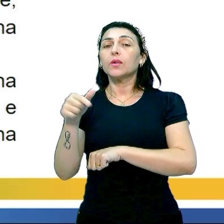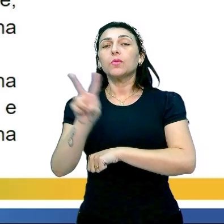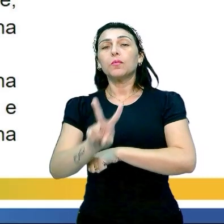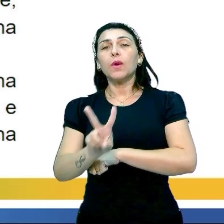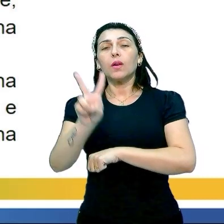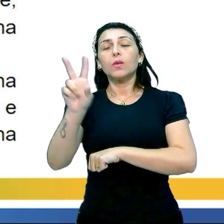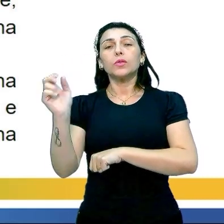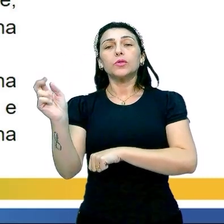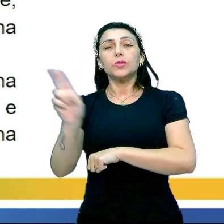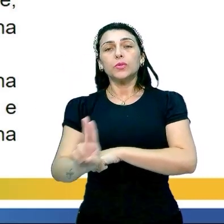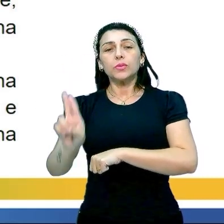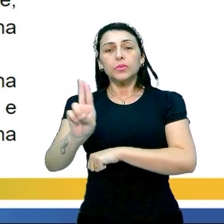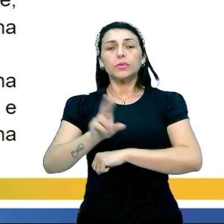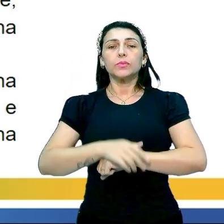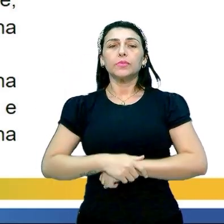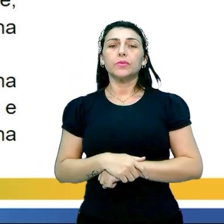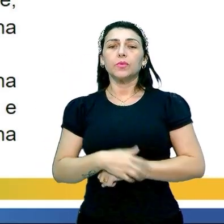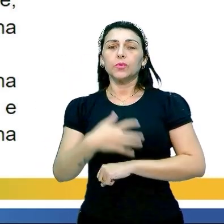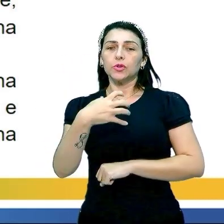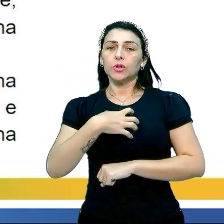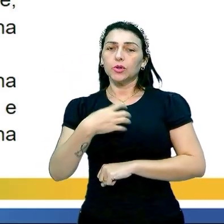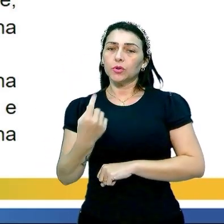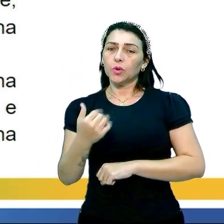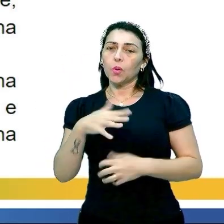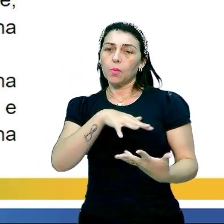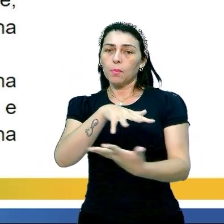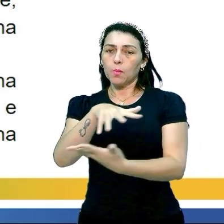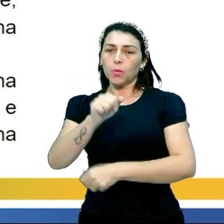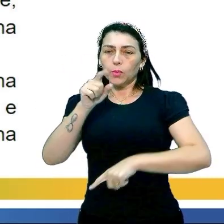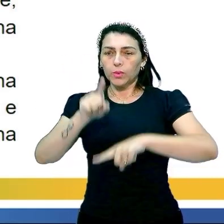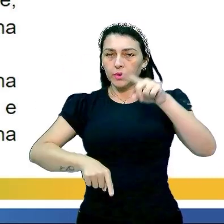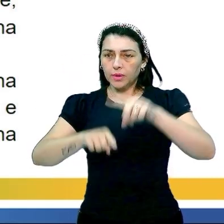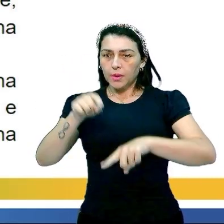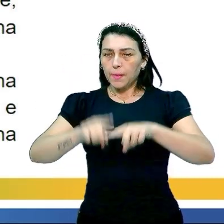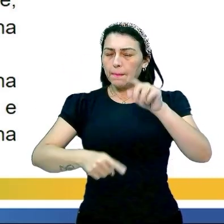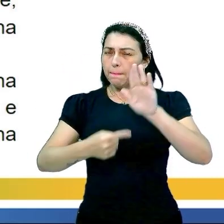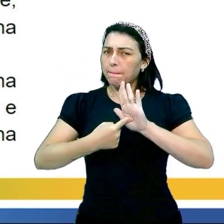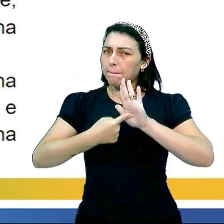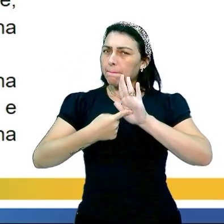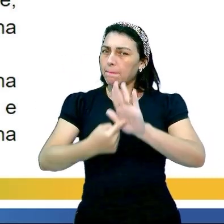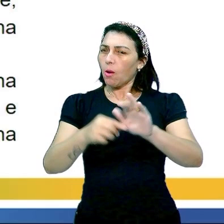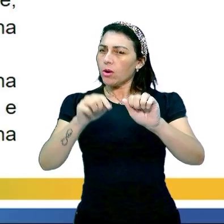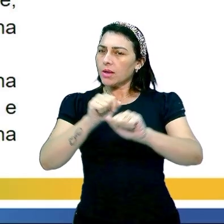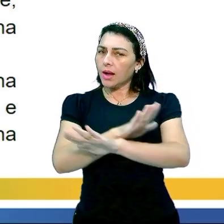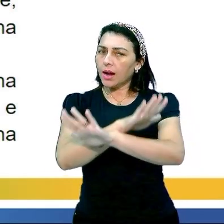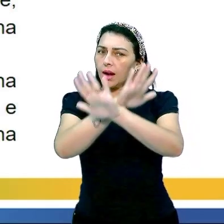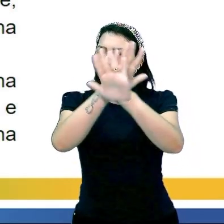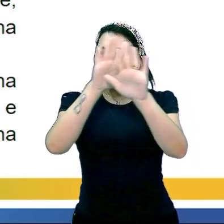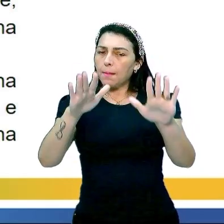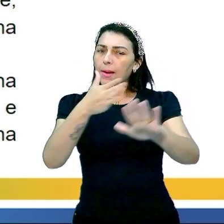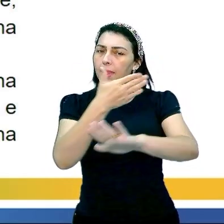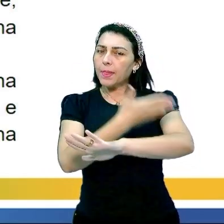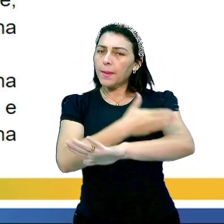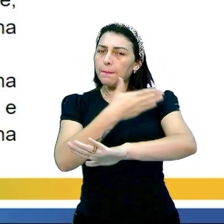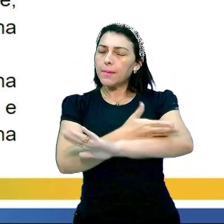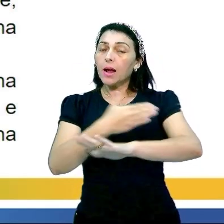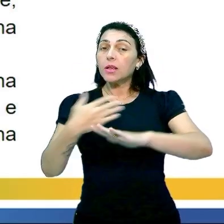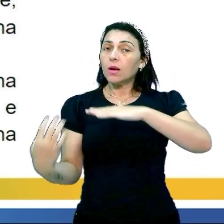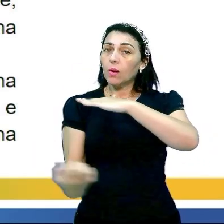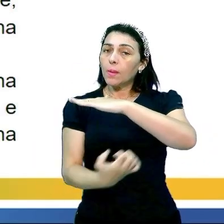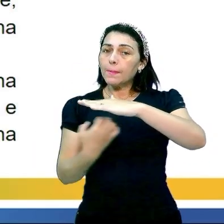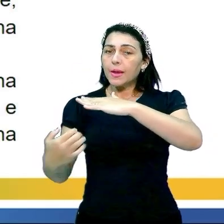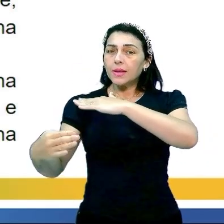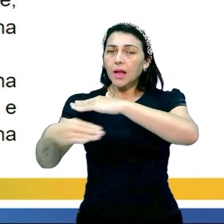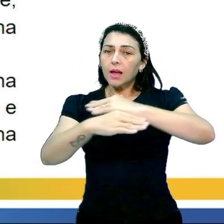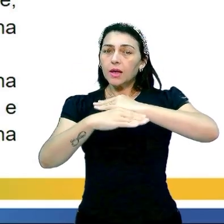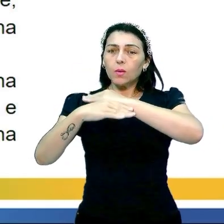uso. A forma dinheiro do mundo das mercadorias, que revela claramente